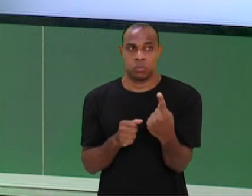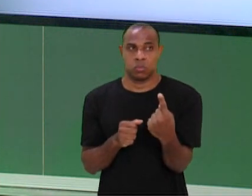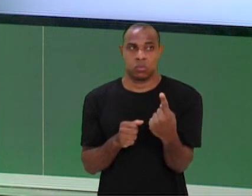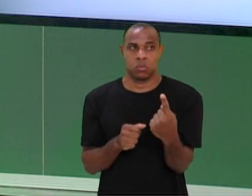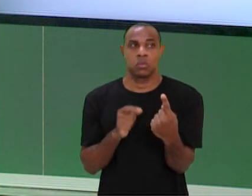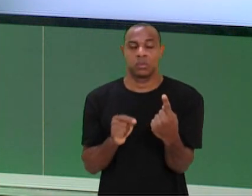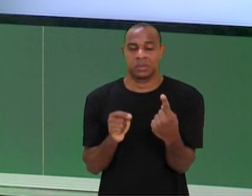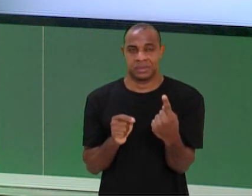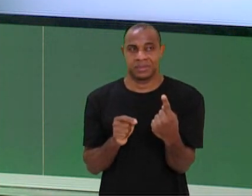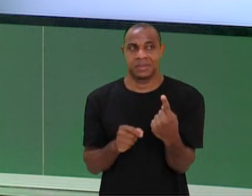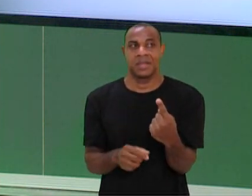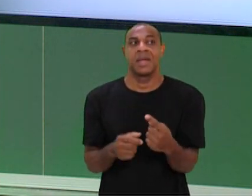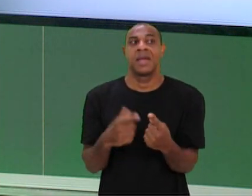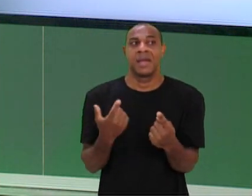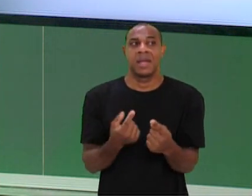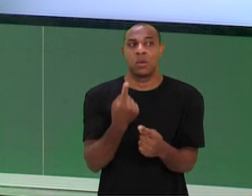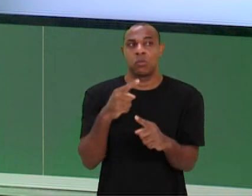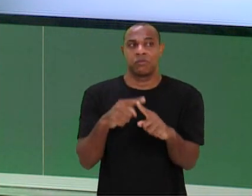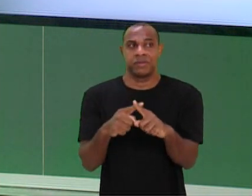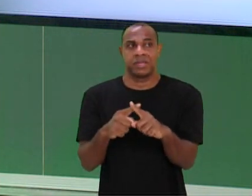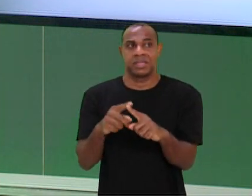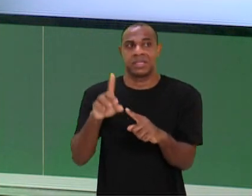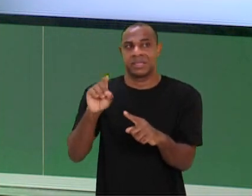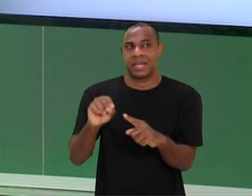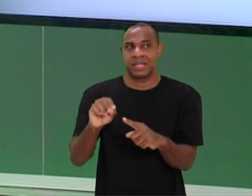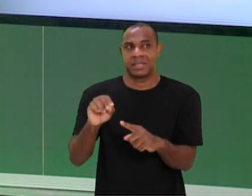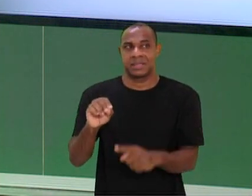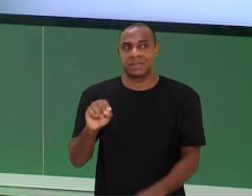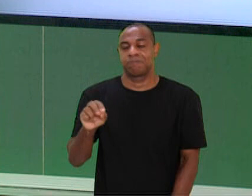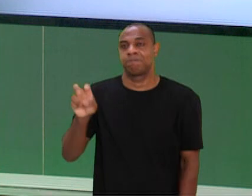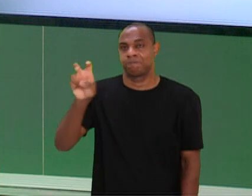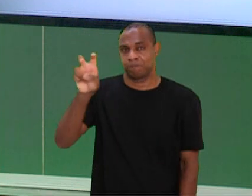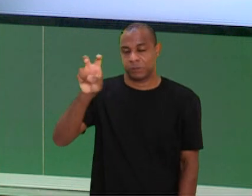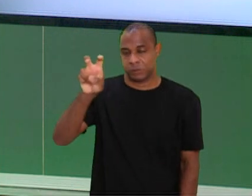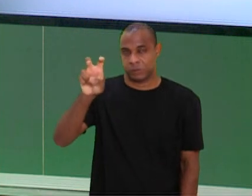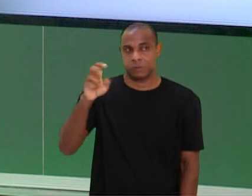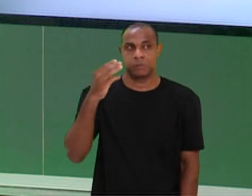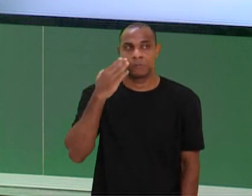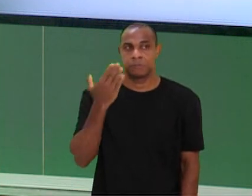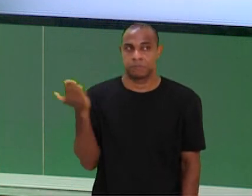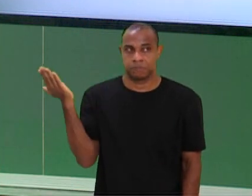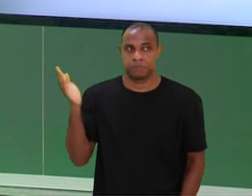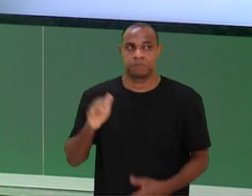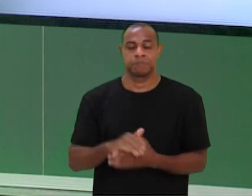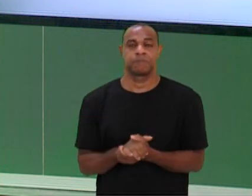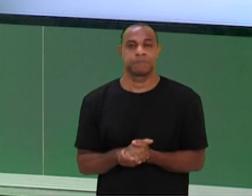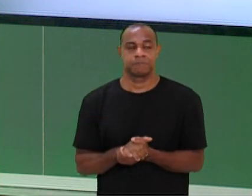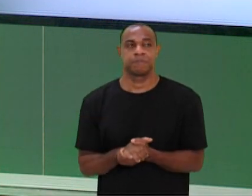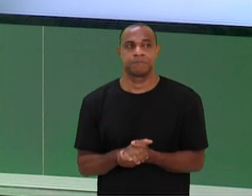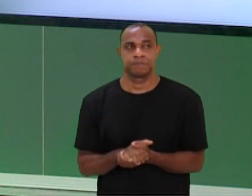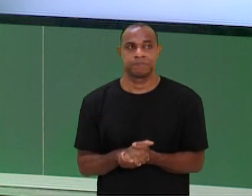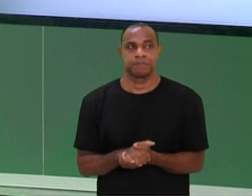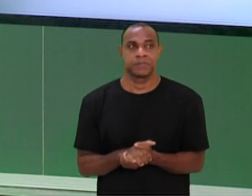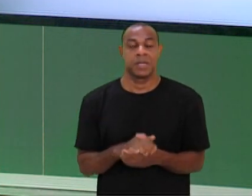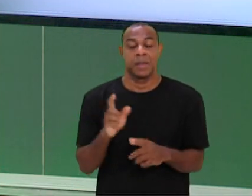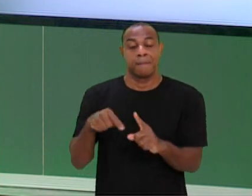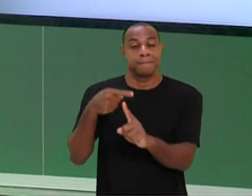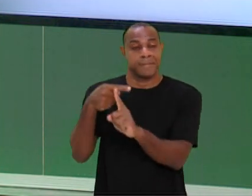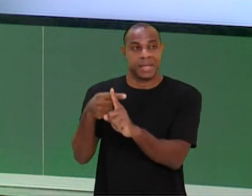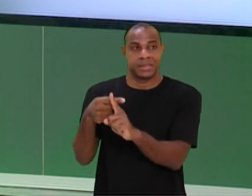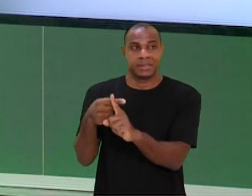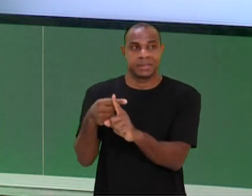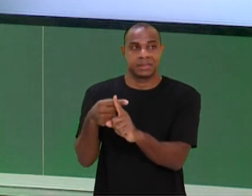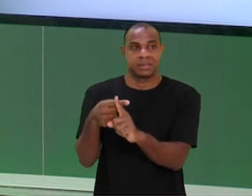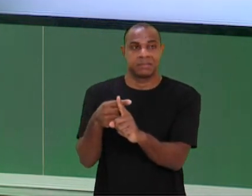Internacional de Medida, certo? O famoso Newton por metro quadrado, o Pascal, certo? Que é 1 vezes 10 na quinta. Mas, nós